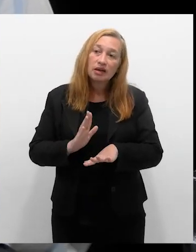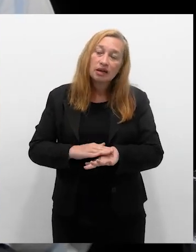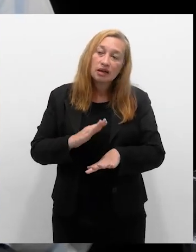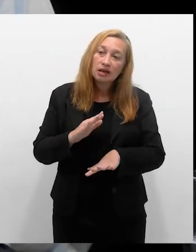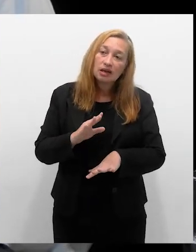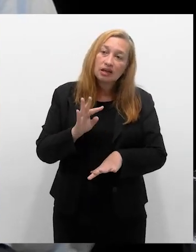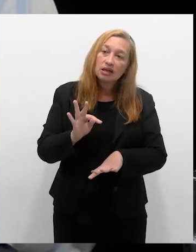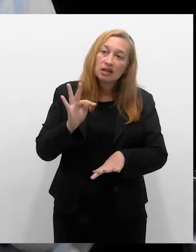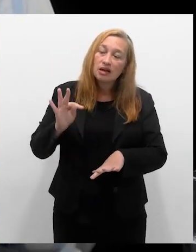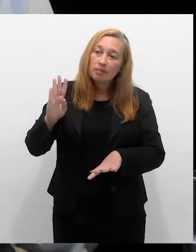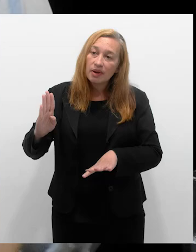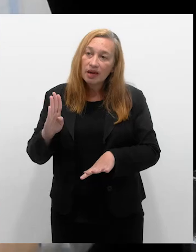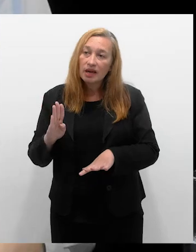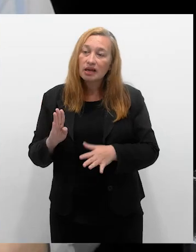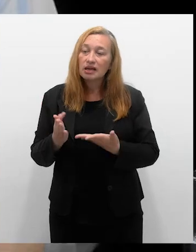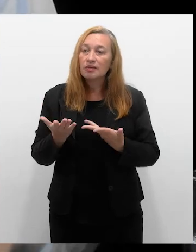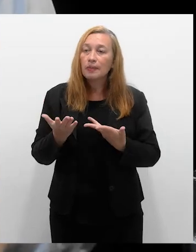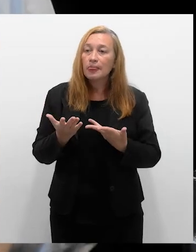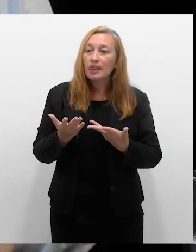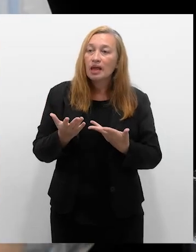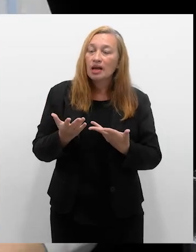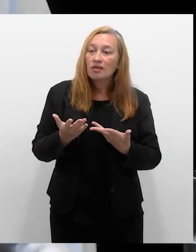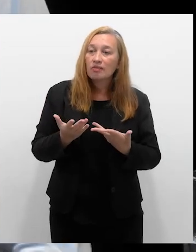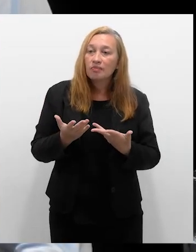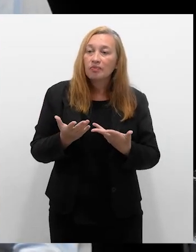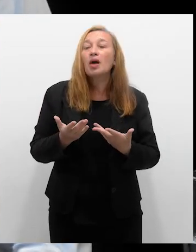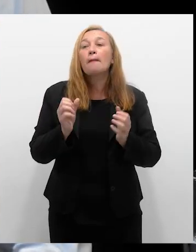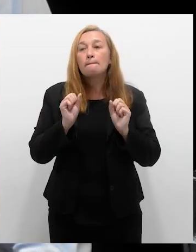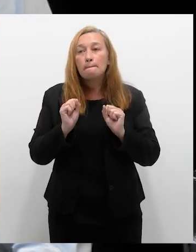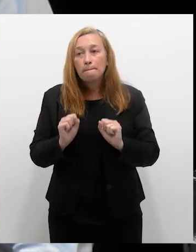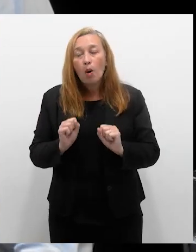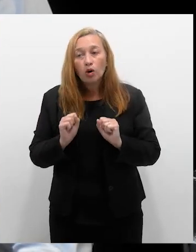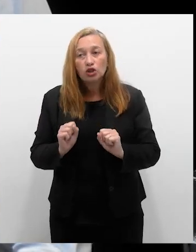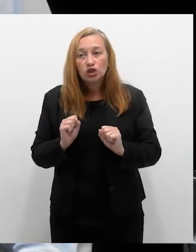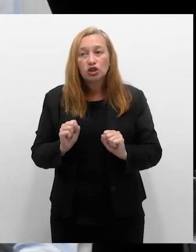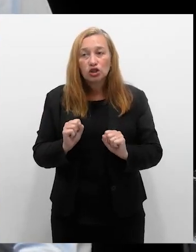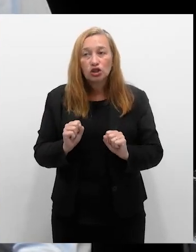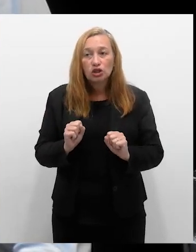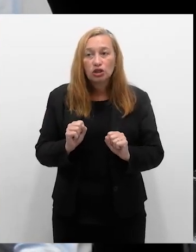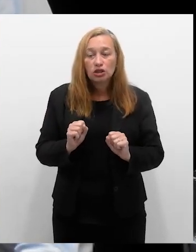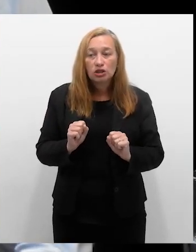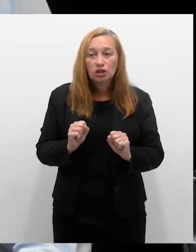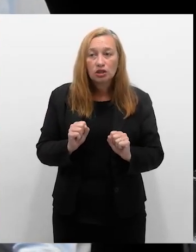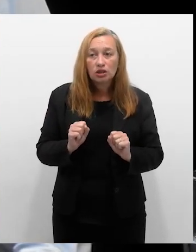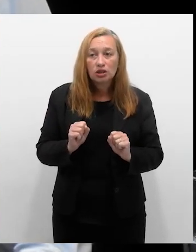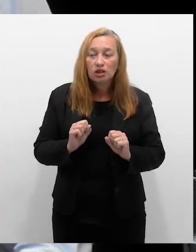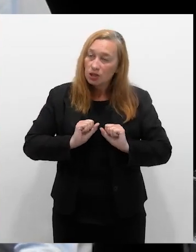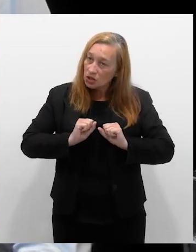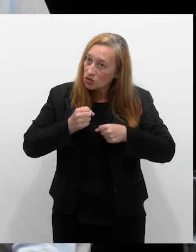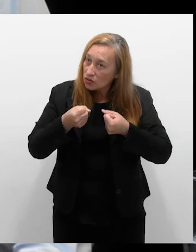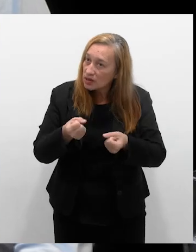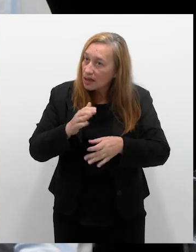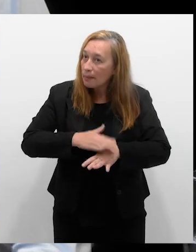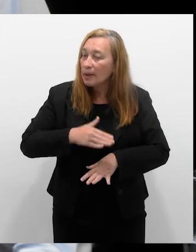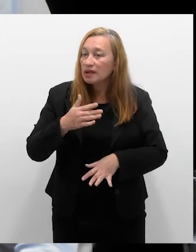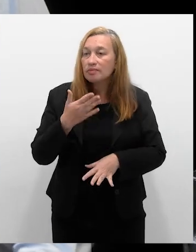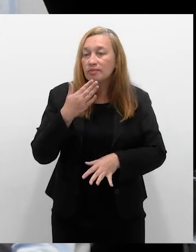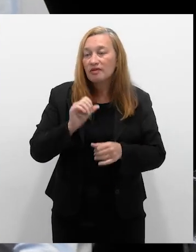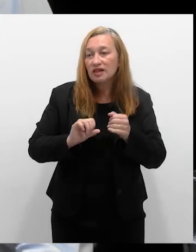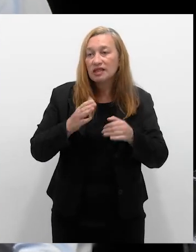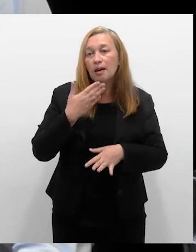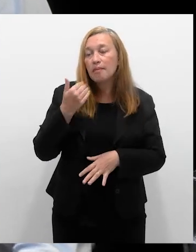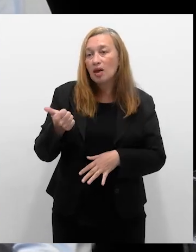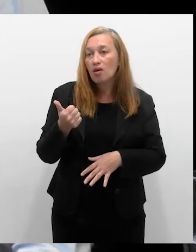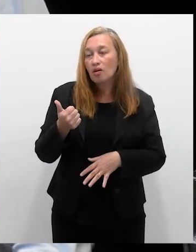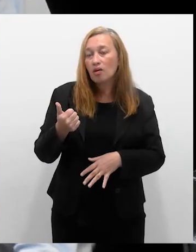tempo, a DBT trabalha com dialéticas, né? E, ao mesmo tempo, a pessoa pode e deve se esforçar mais para fazer